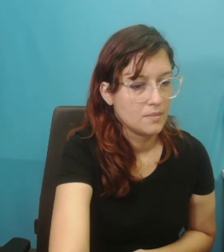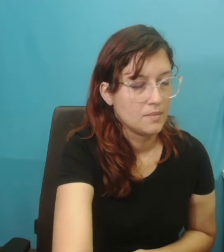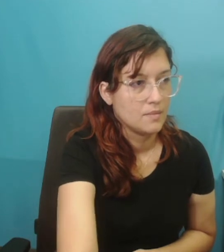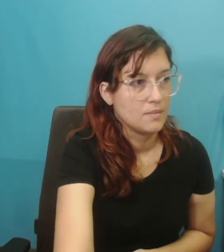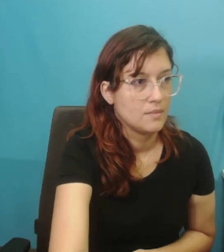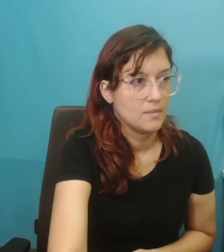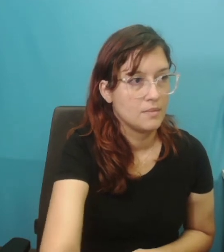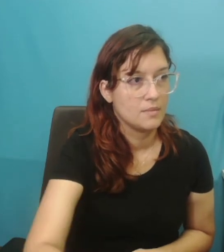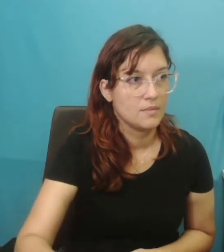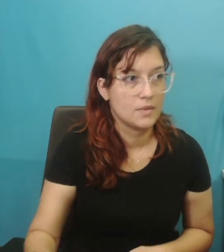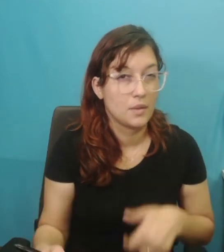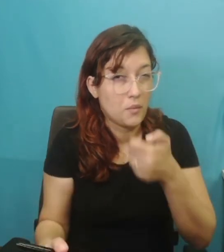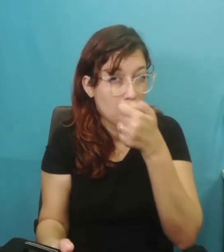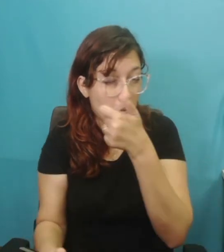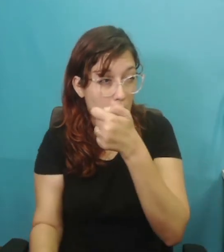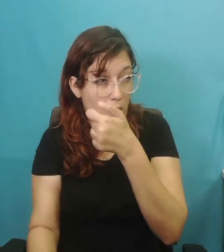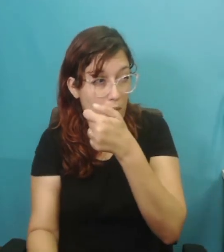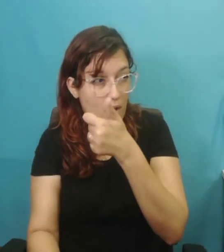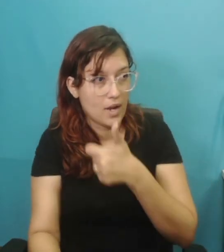0,628 mais